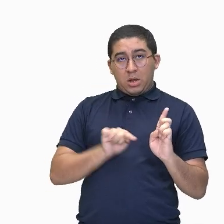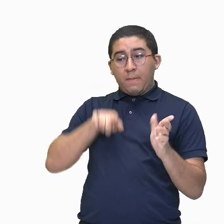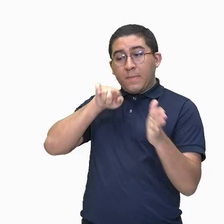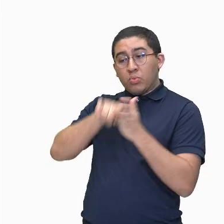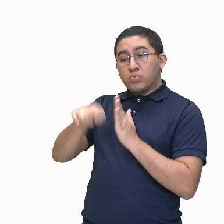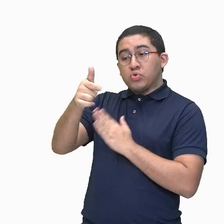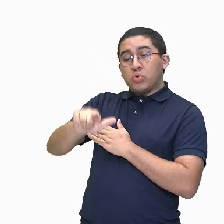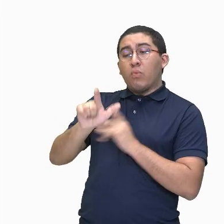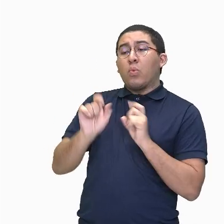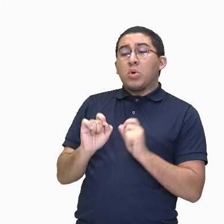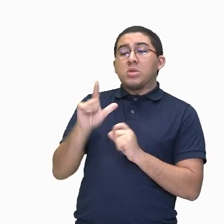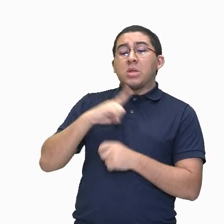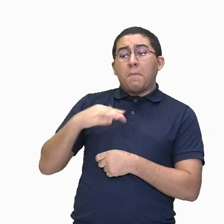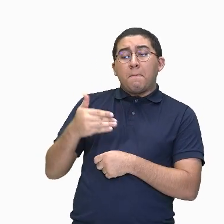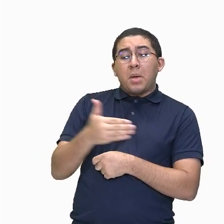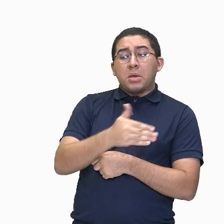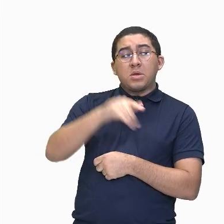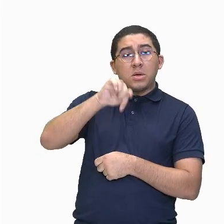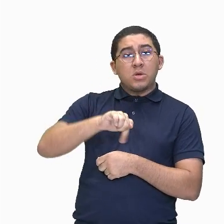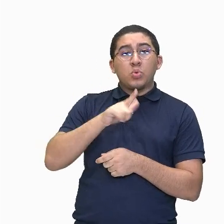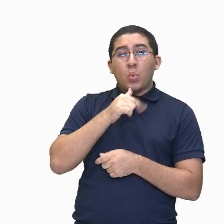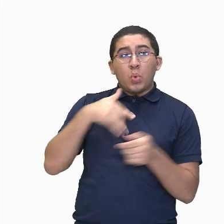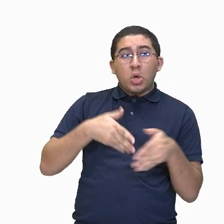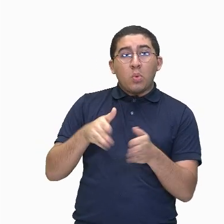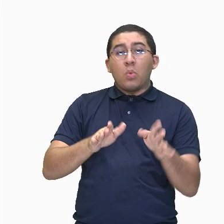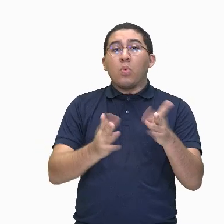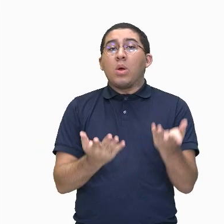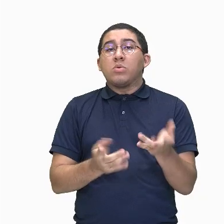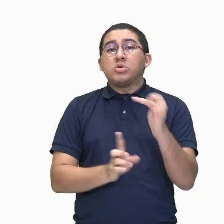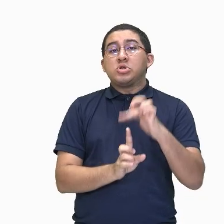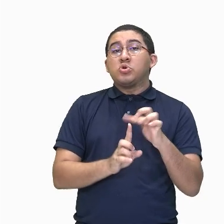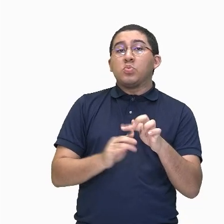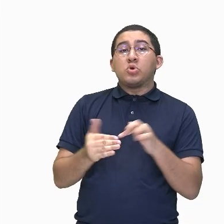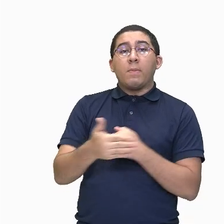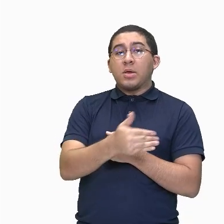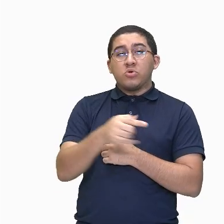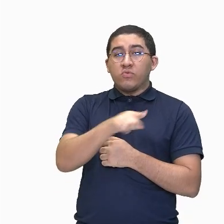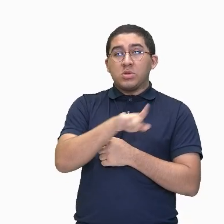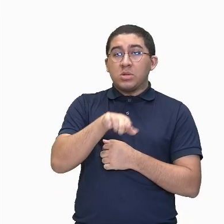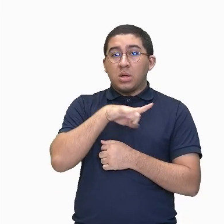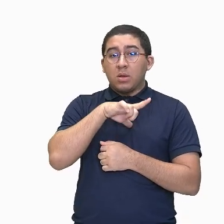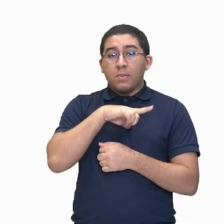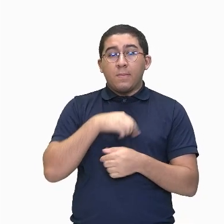rio? Então, ele está falando agora do tipo de peixe, né?